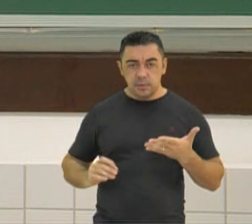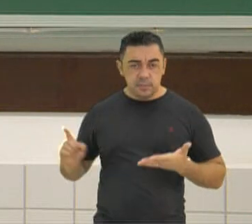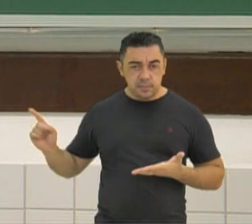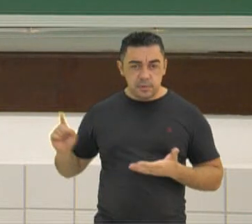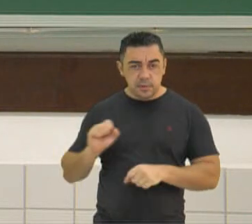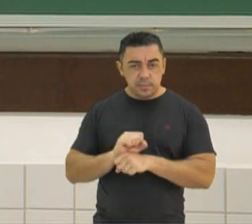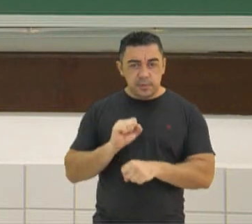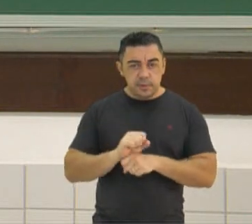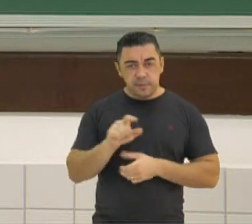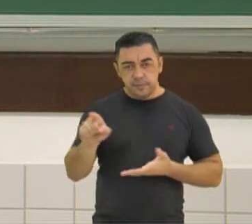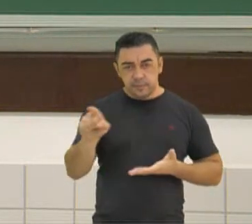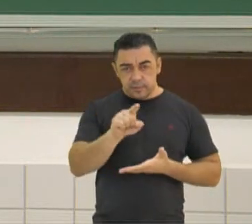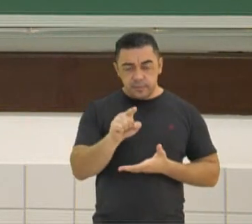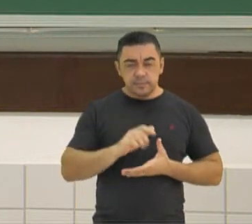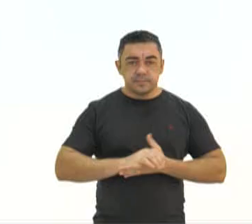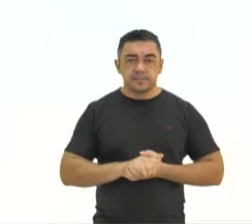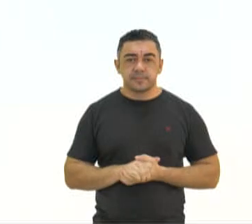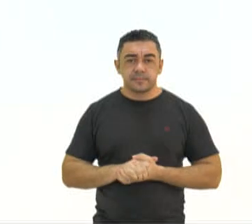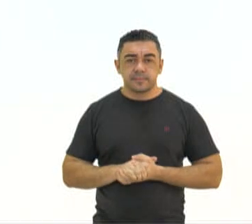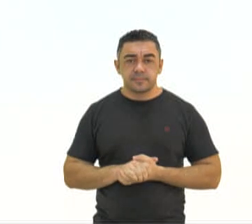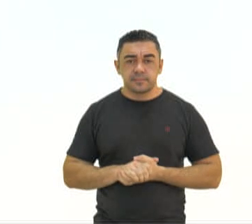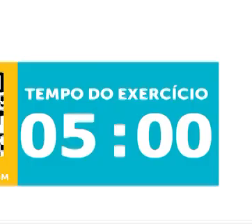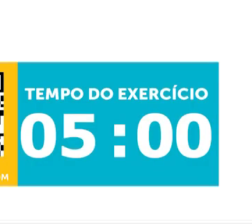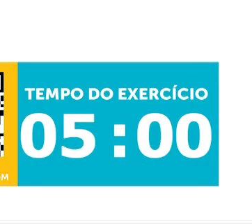Eu aguardo a resolução de vocês.